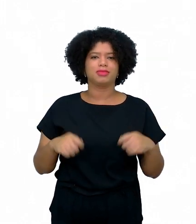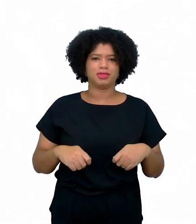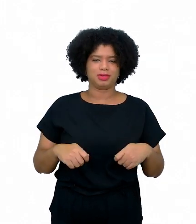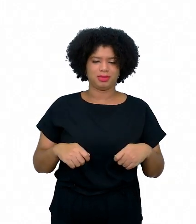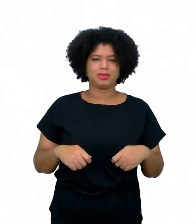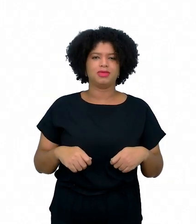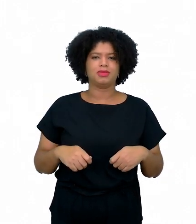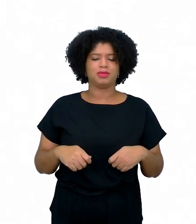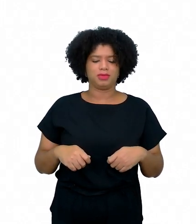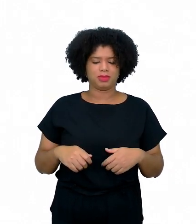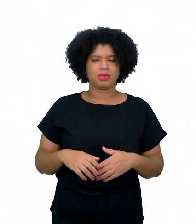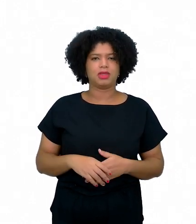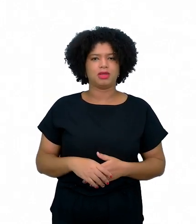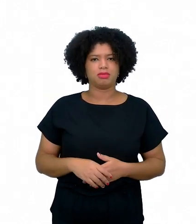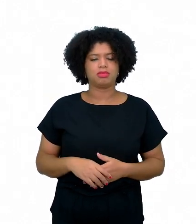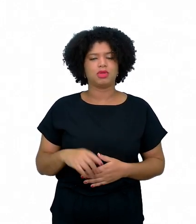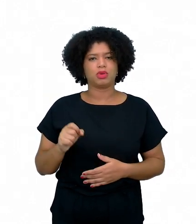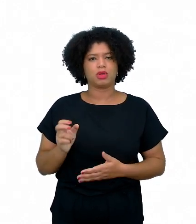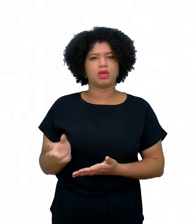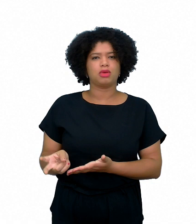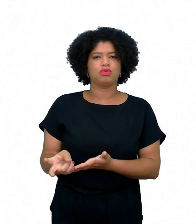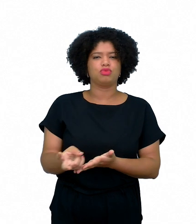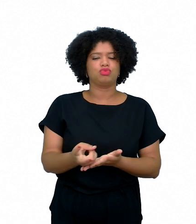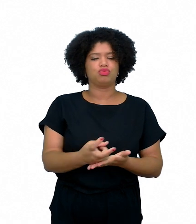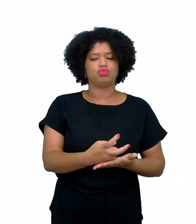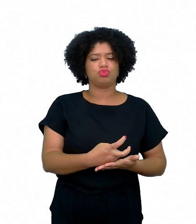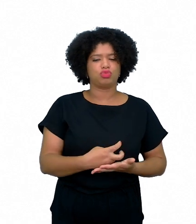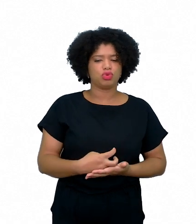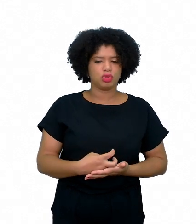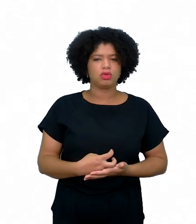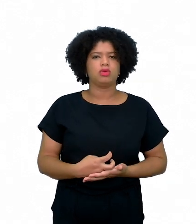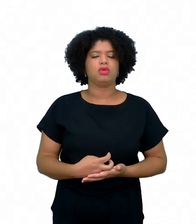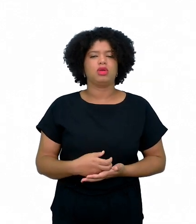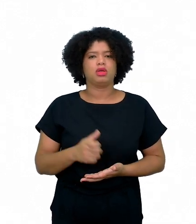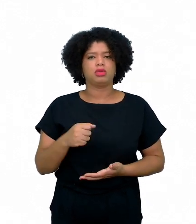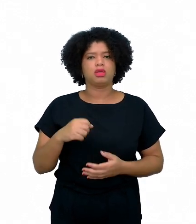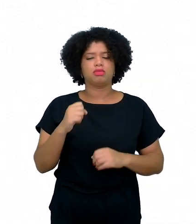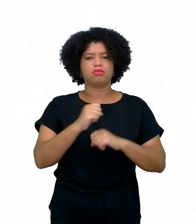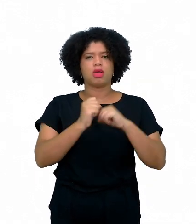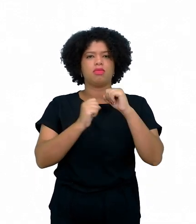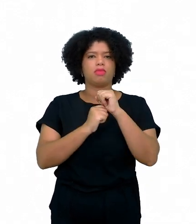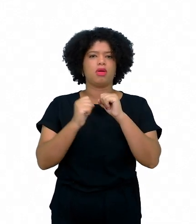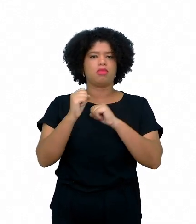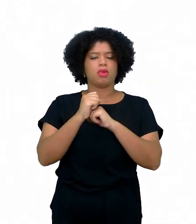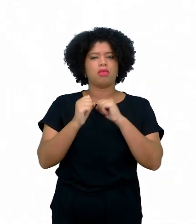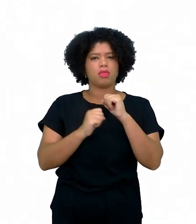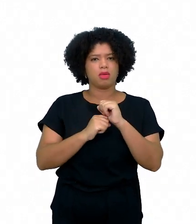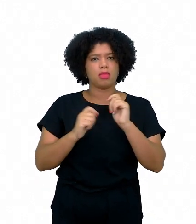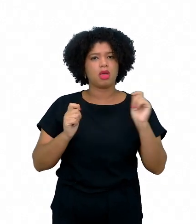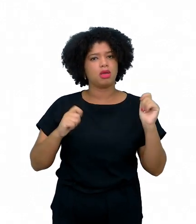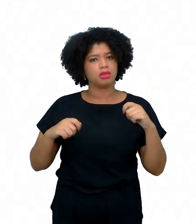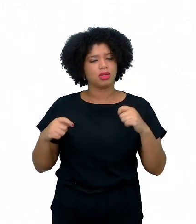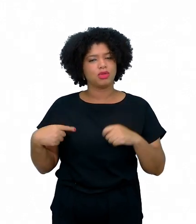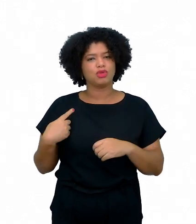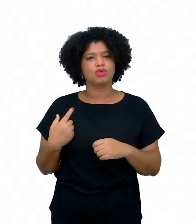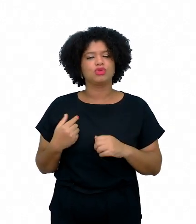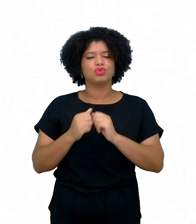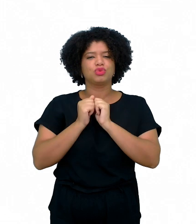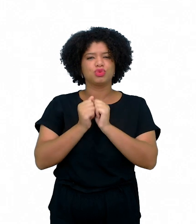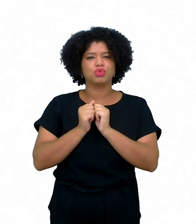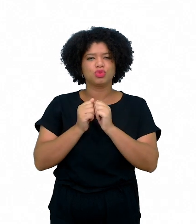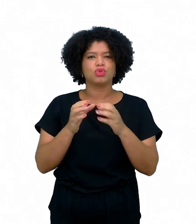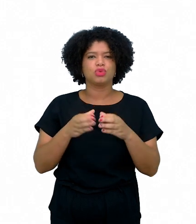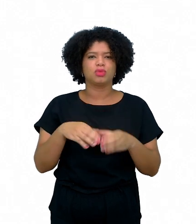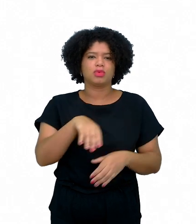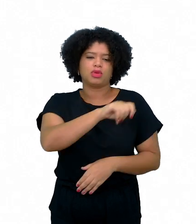né? De atrair, de trazer, da construção, da gente estar junto com os estudantes para